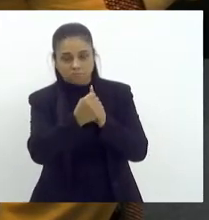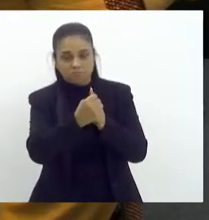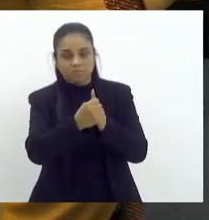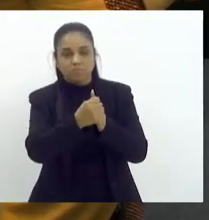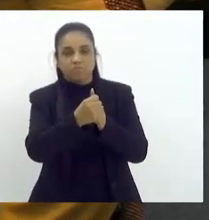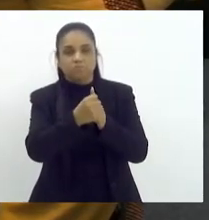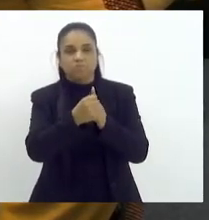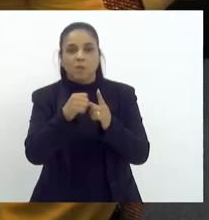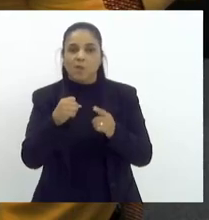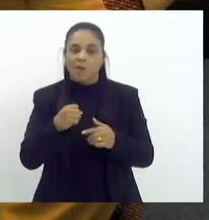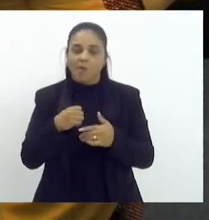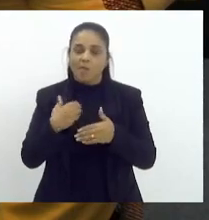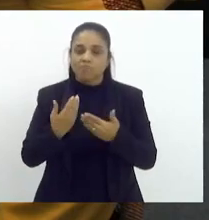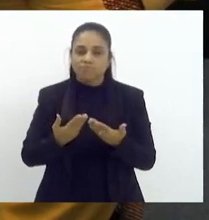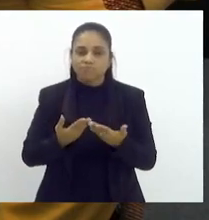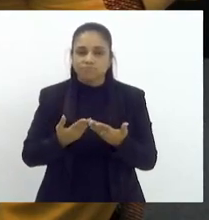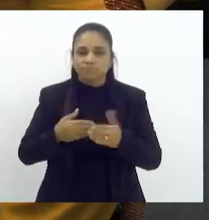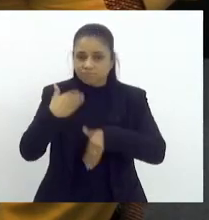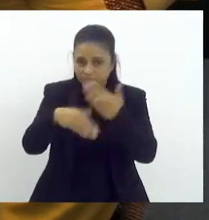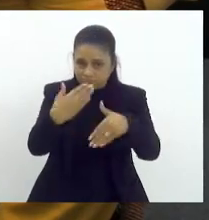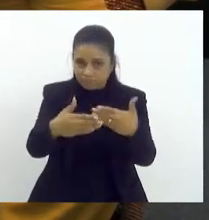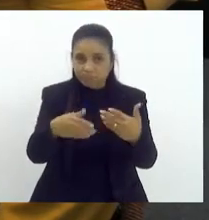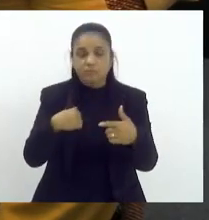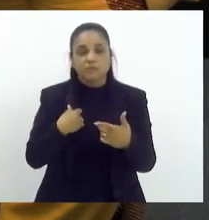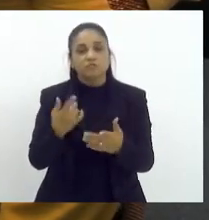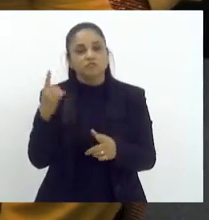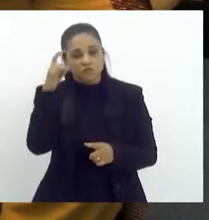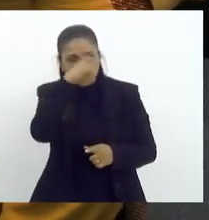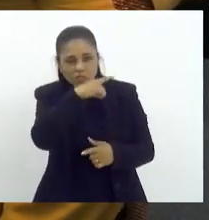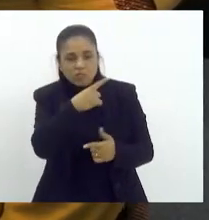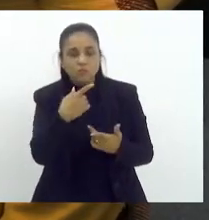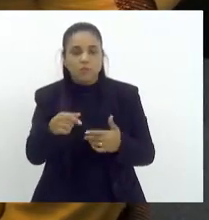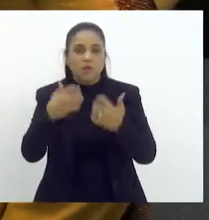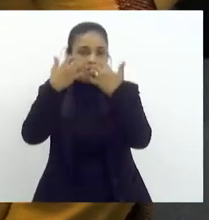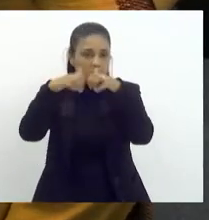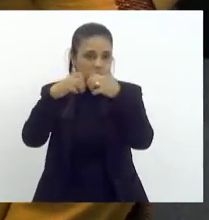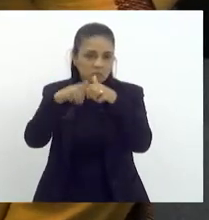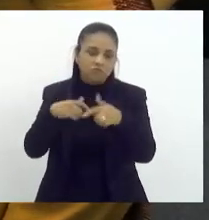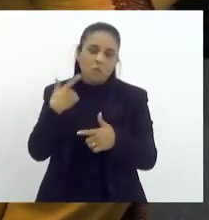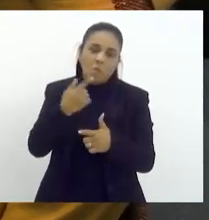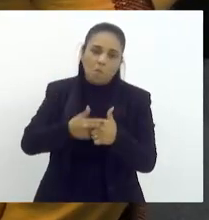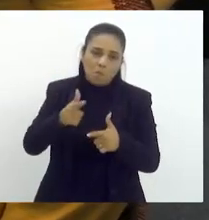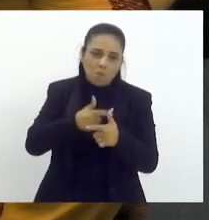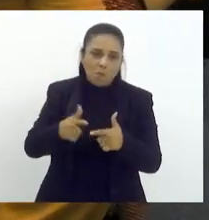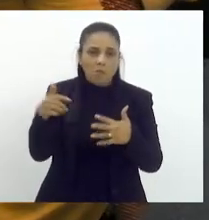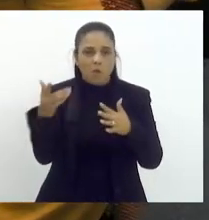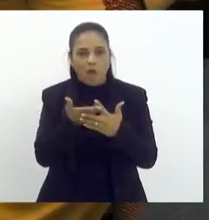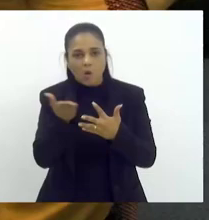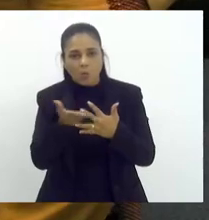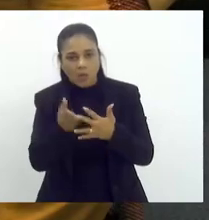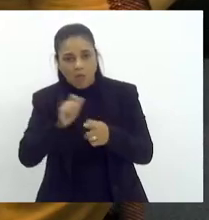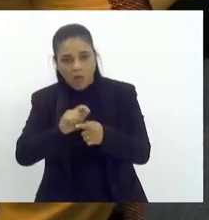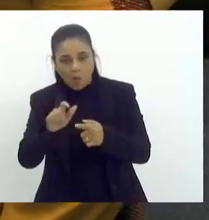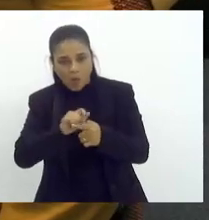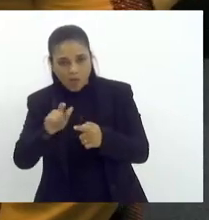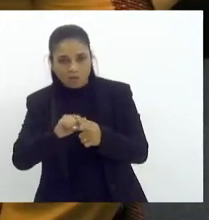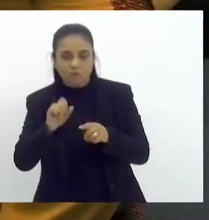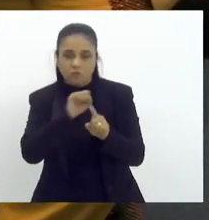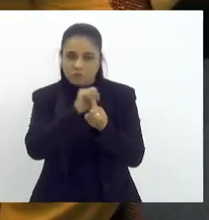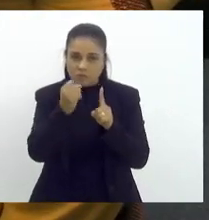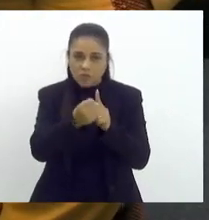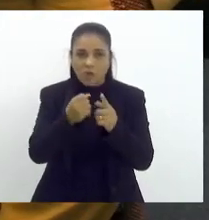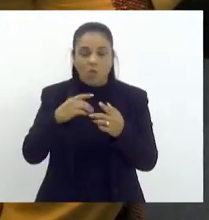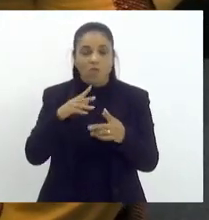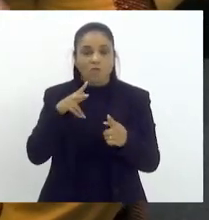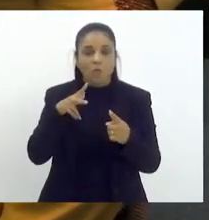é muito ruim nós de Petrópolis tivemos problemas na condução do debate sobre o aluguel social de mais sem famílias que foram cortados os secretários